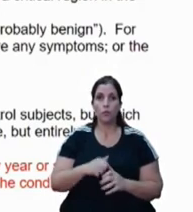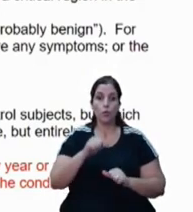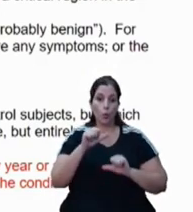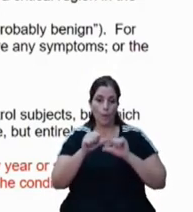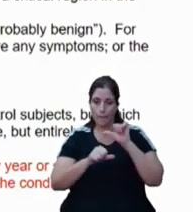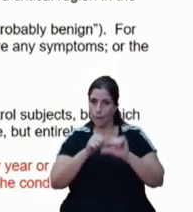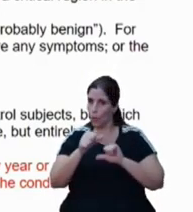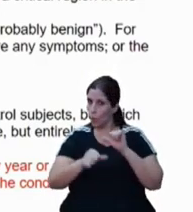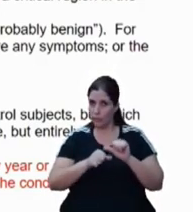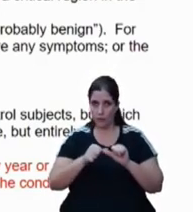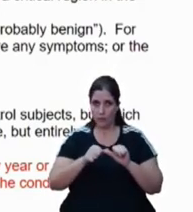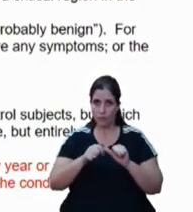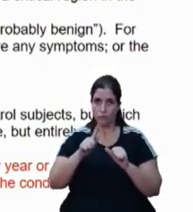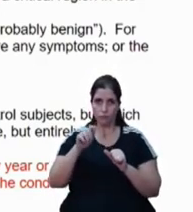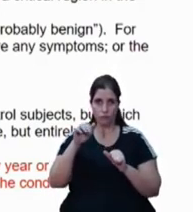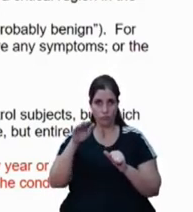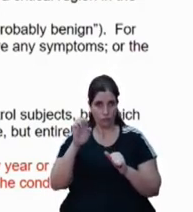proteína.